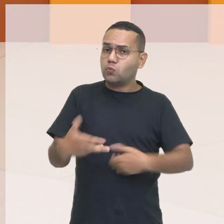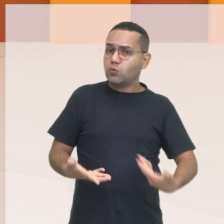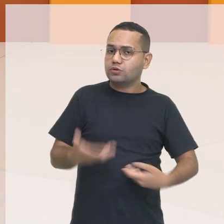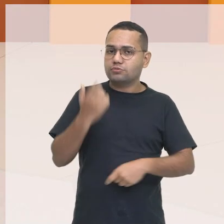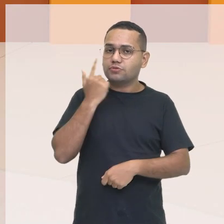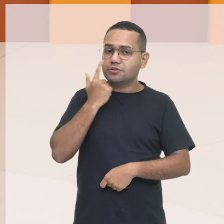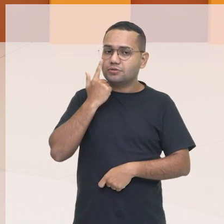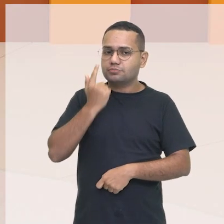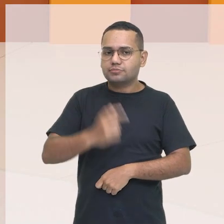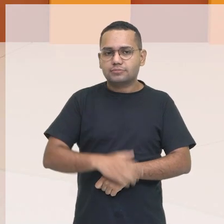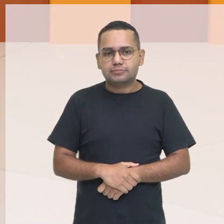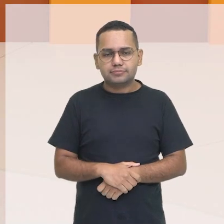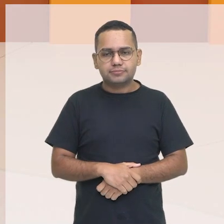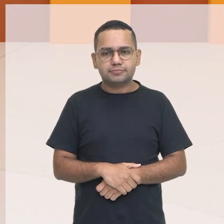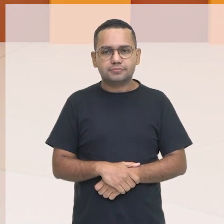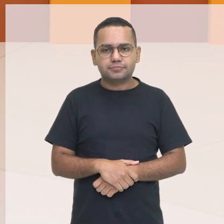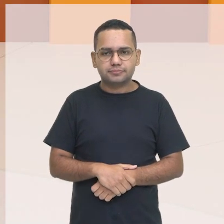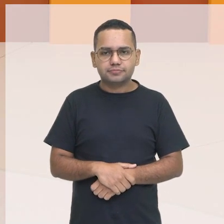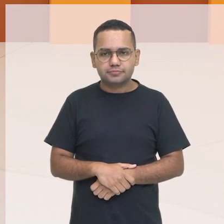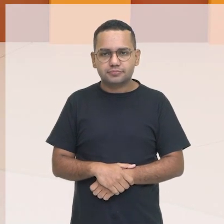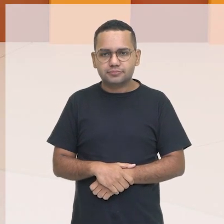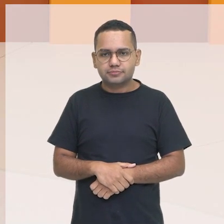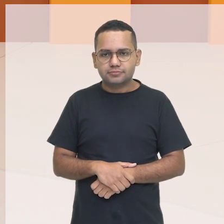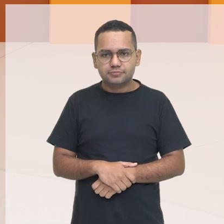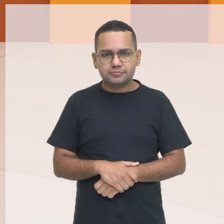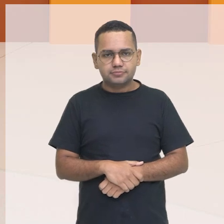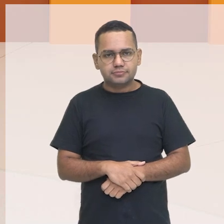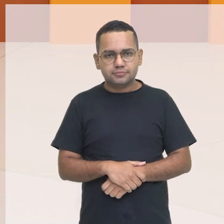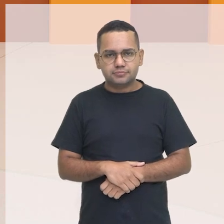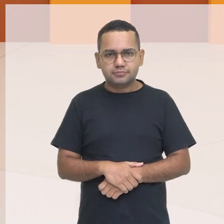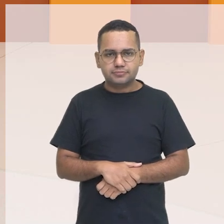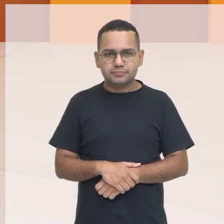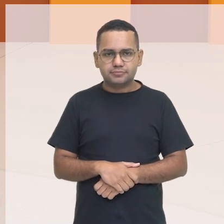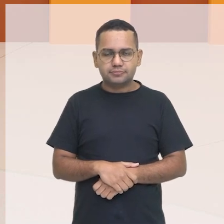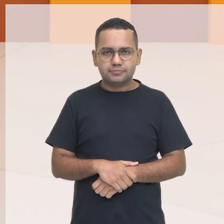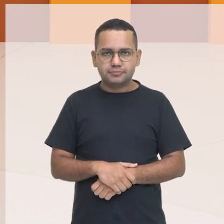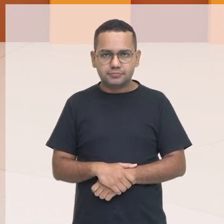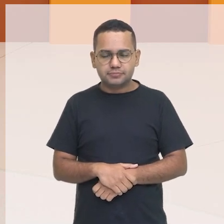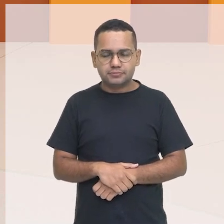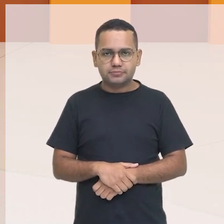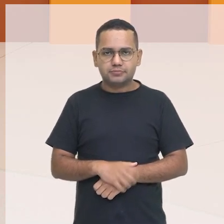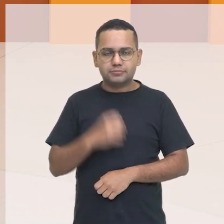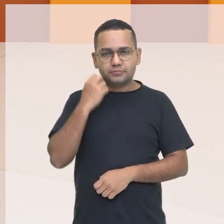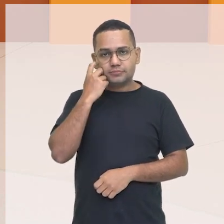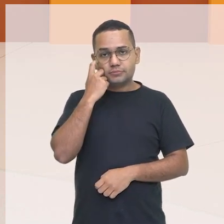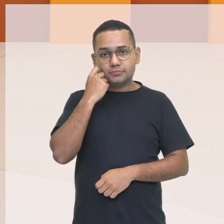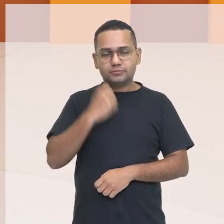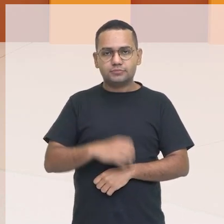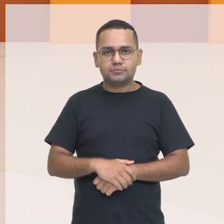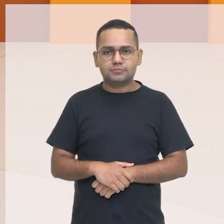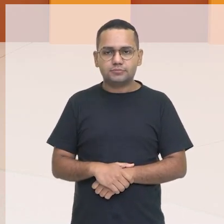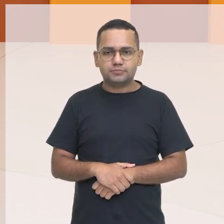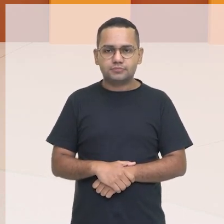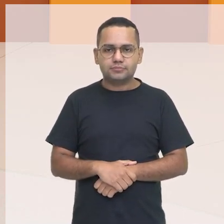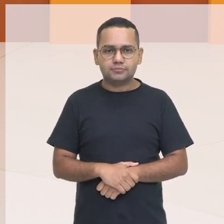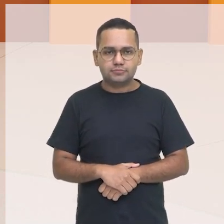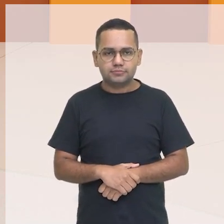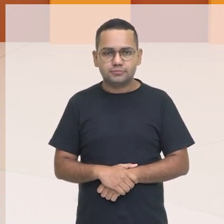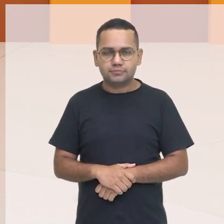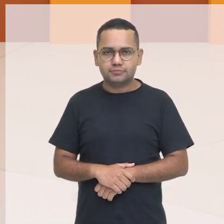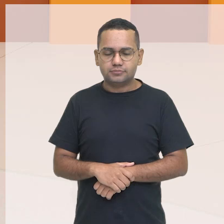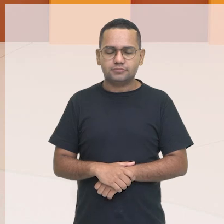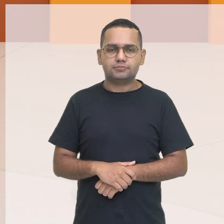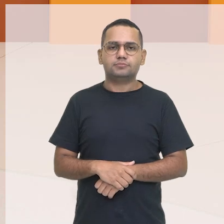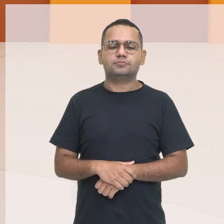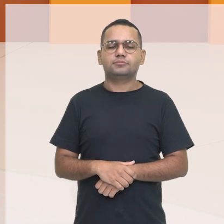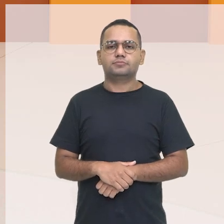detalhes, quando a gente fala desses dois pontos aí, limites e avanços, né? Primeiro, vamos entender o que é a